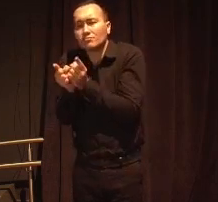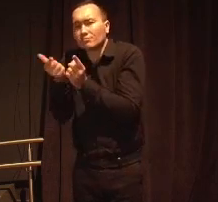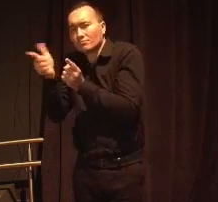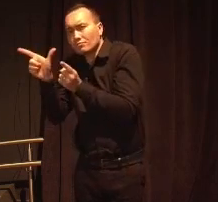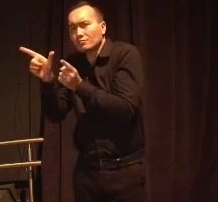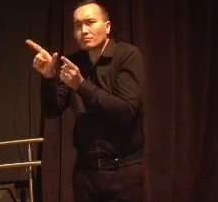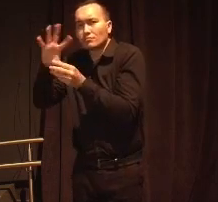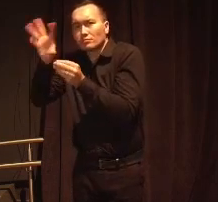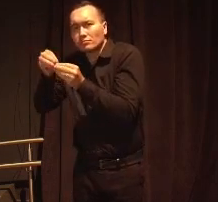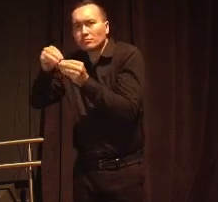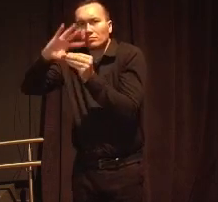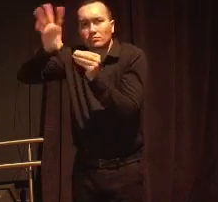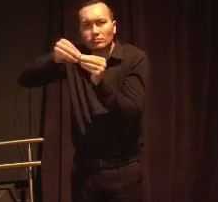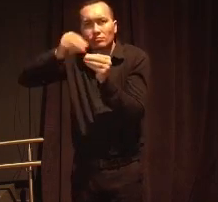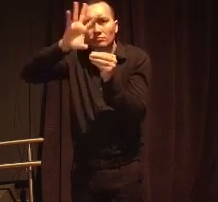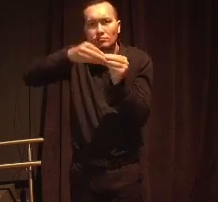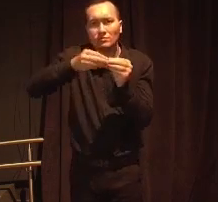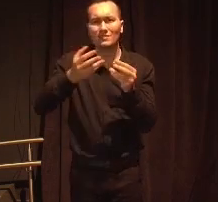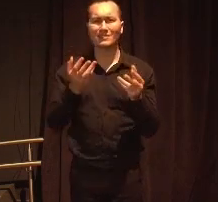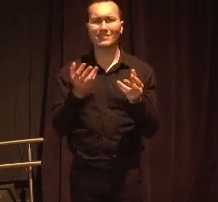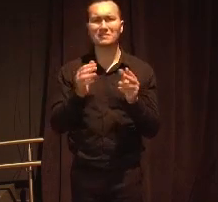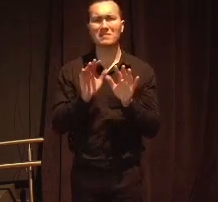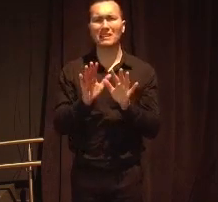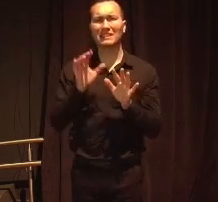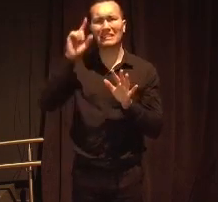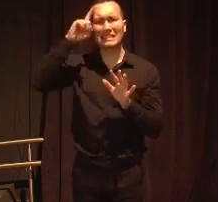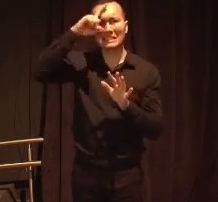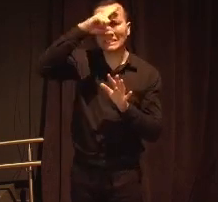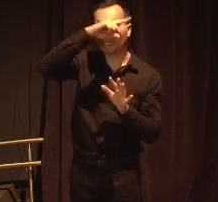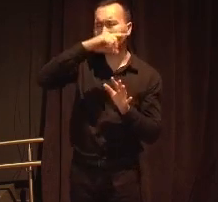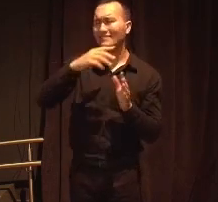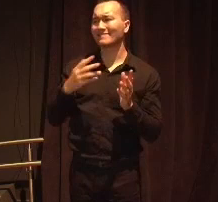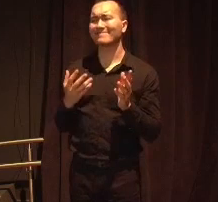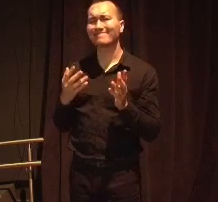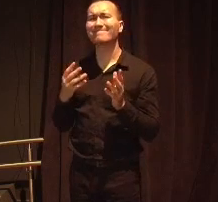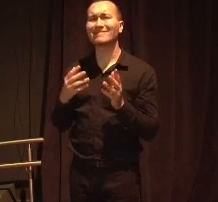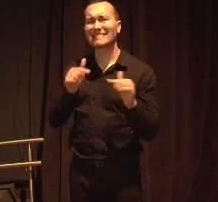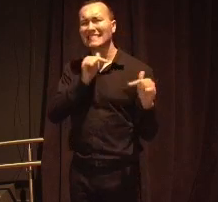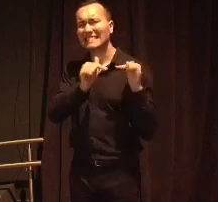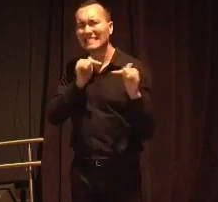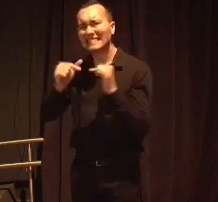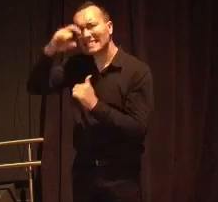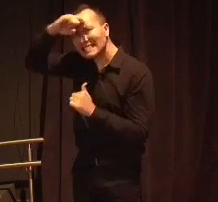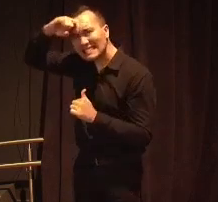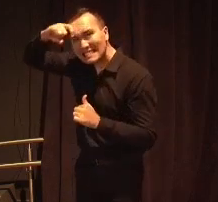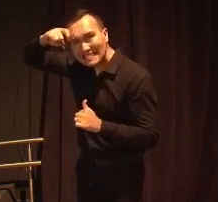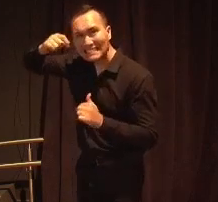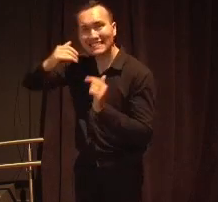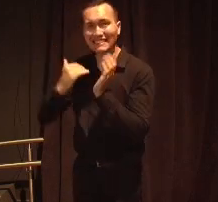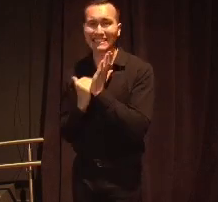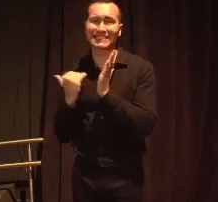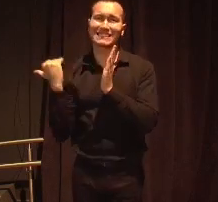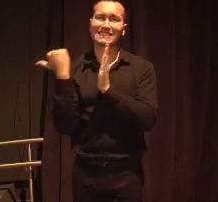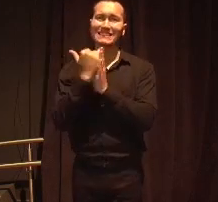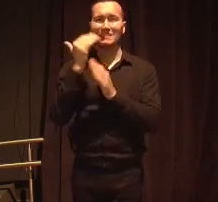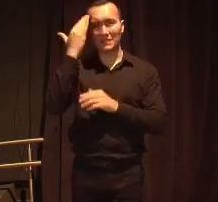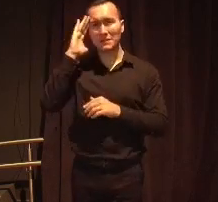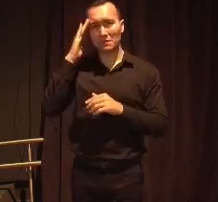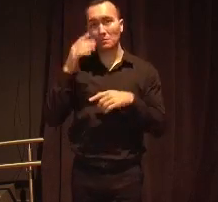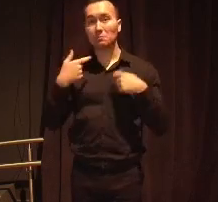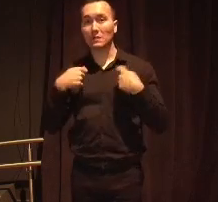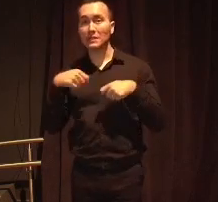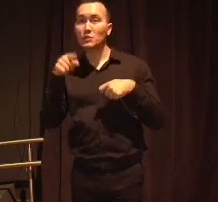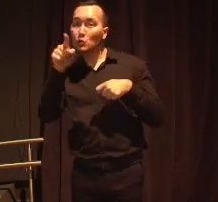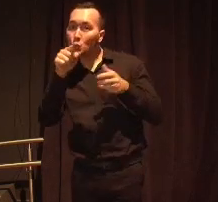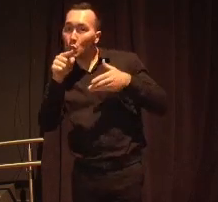esse cuidado, né? Trazer inovação, fazer MVP, pensar no curto prazo, mas enquanto isso também ter essa visão de